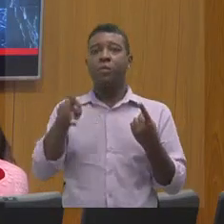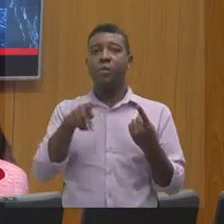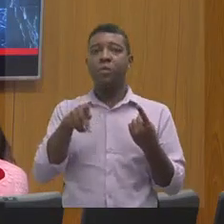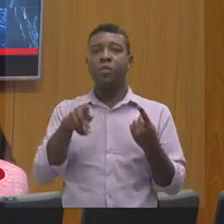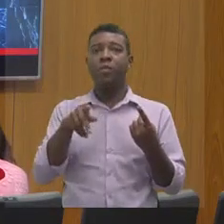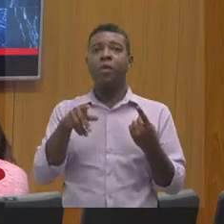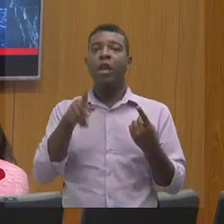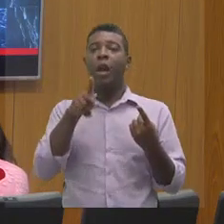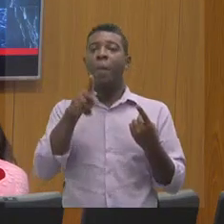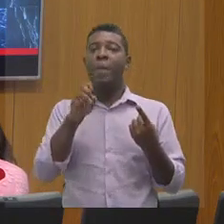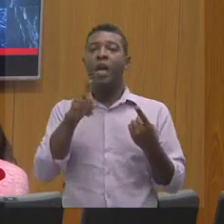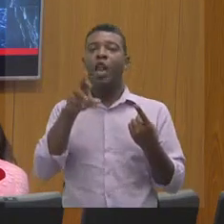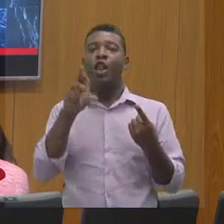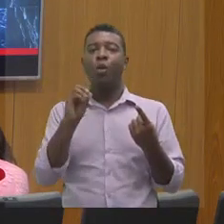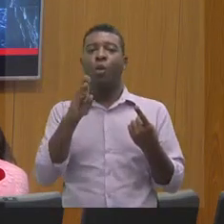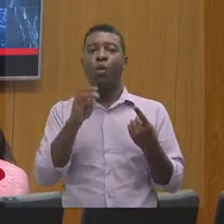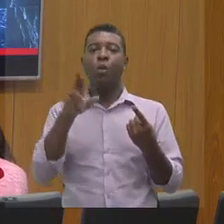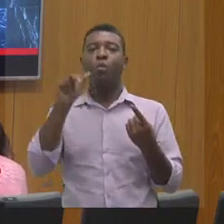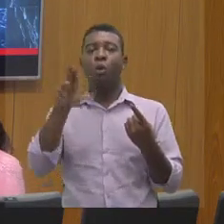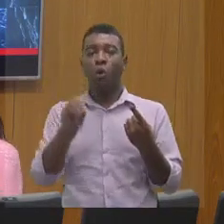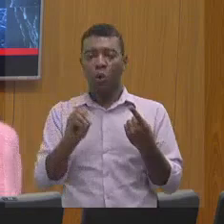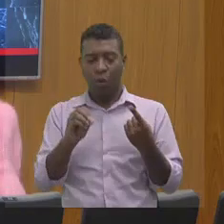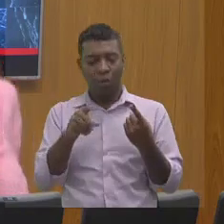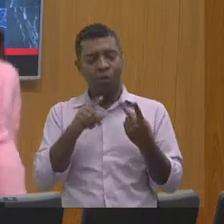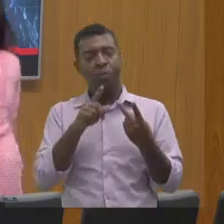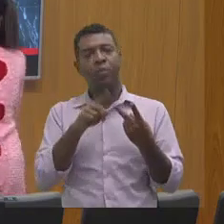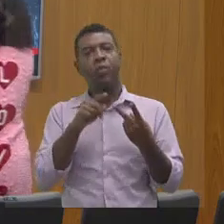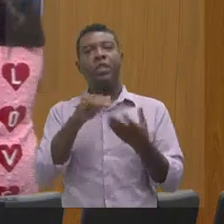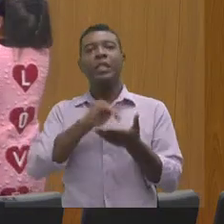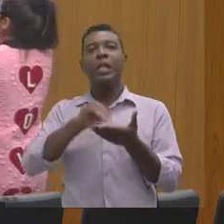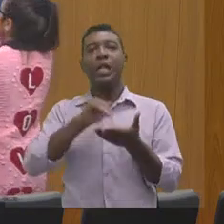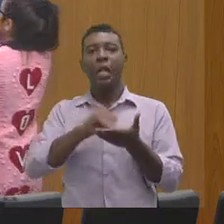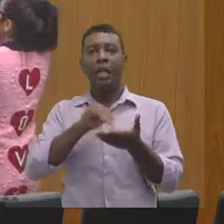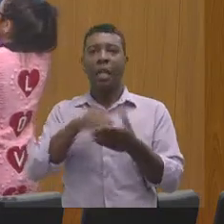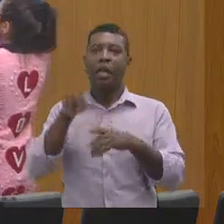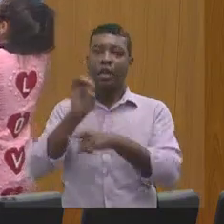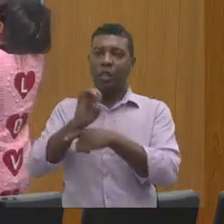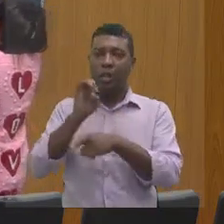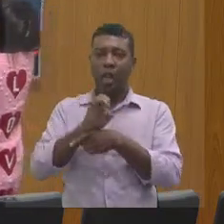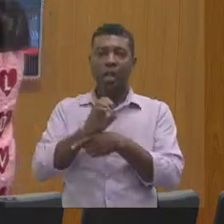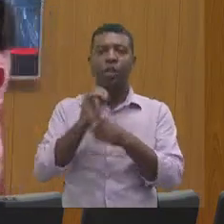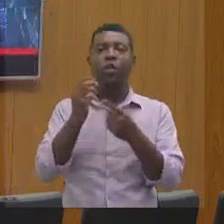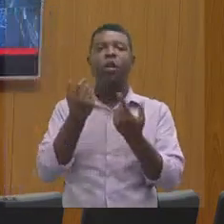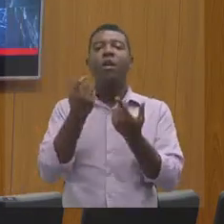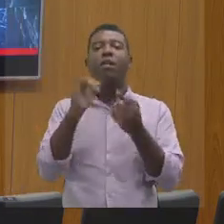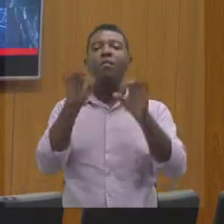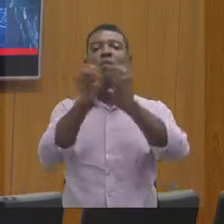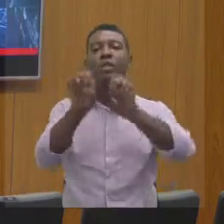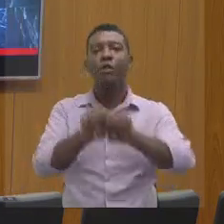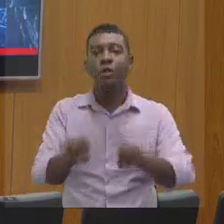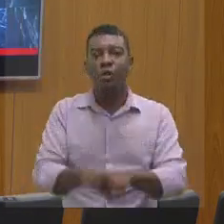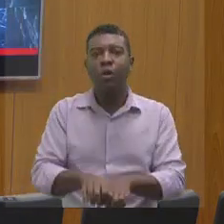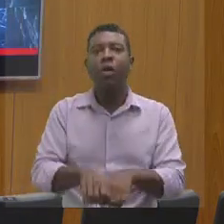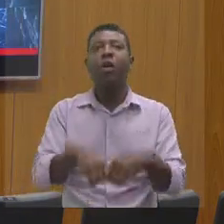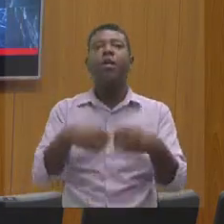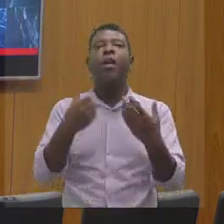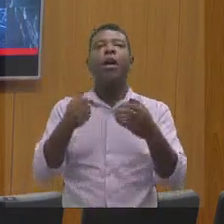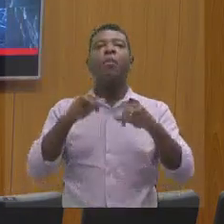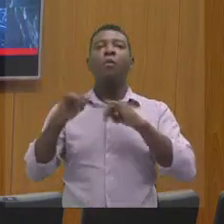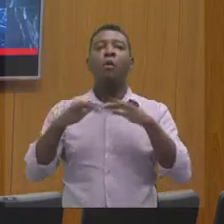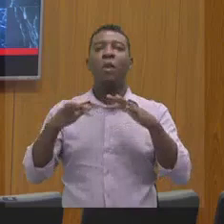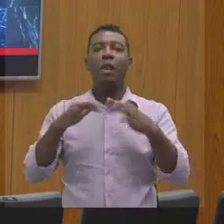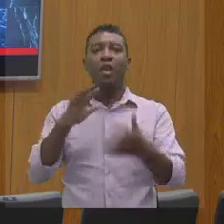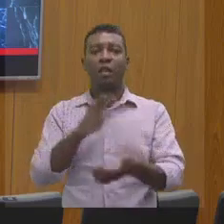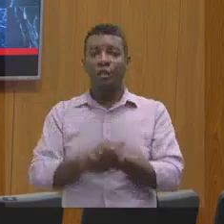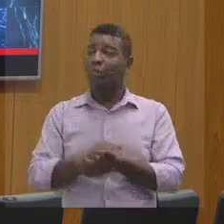Bruno Barros Souza secretário de estado infraestrutura mobilidade e já convida para tomar acento quando o objeto